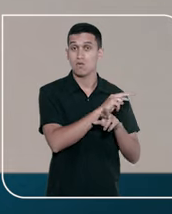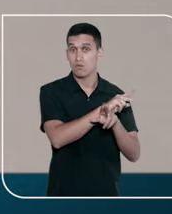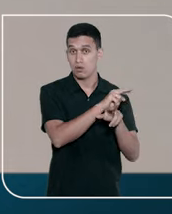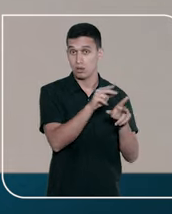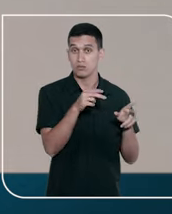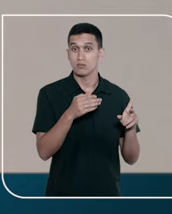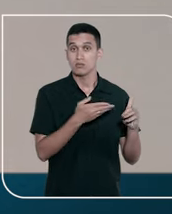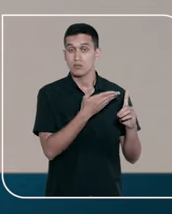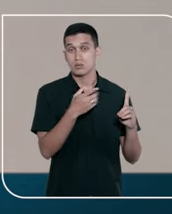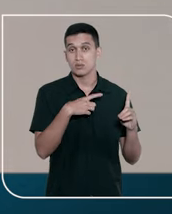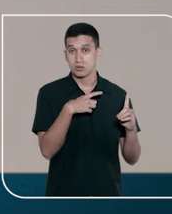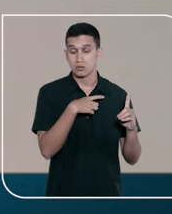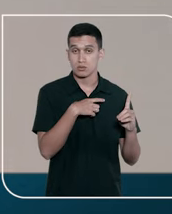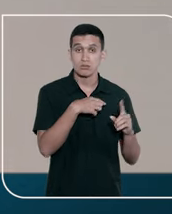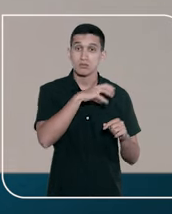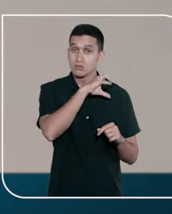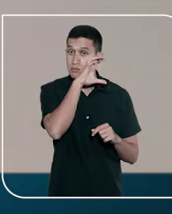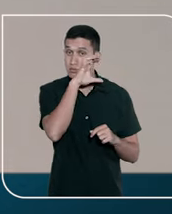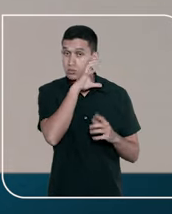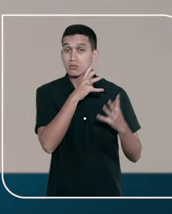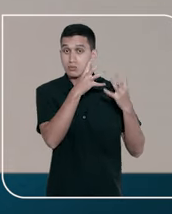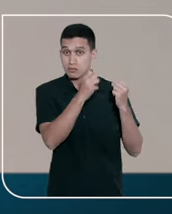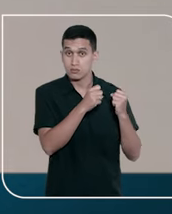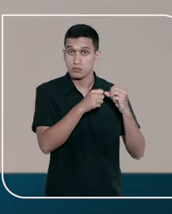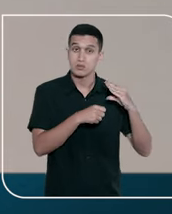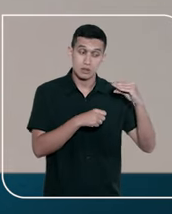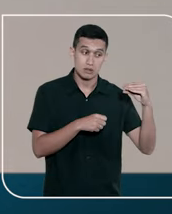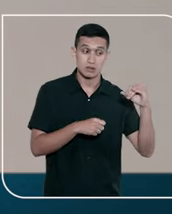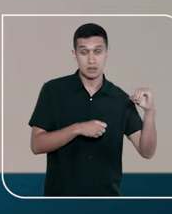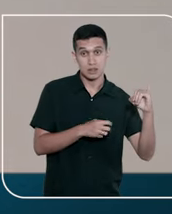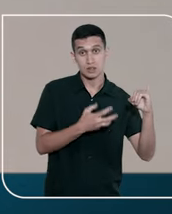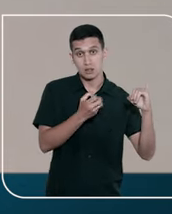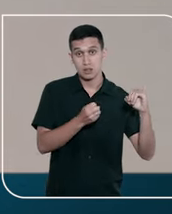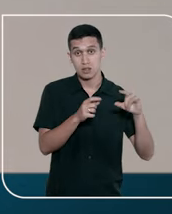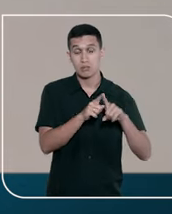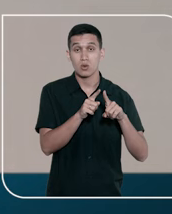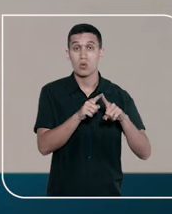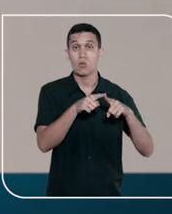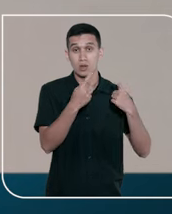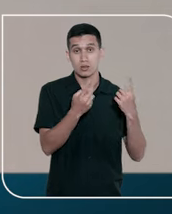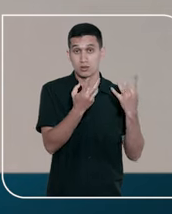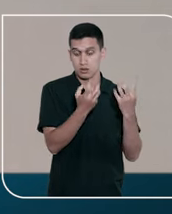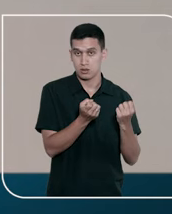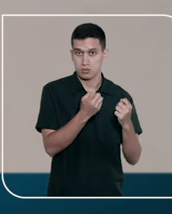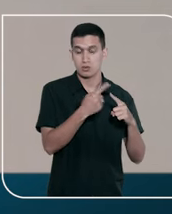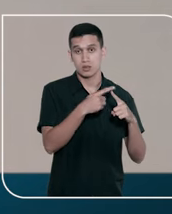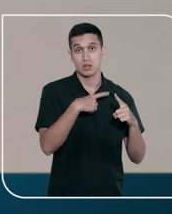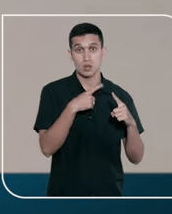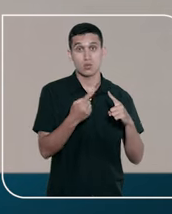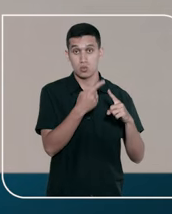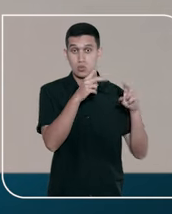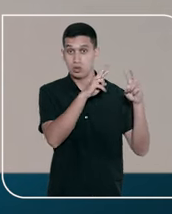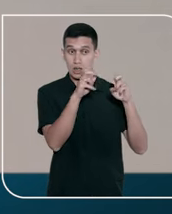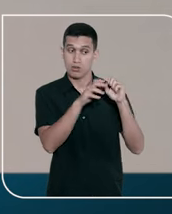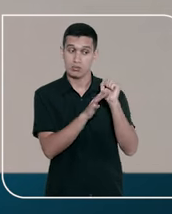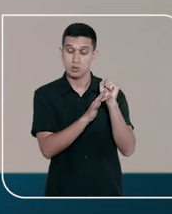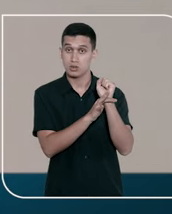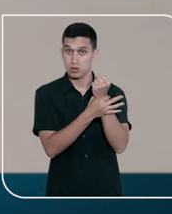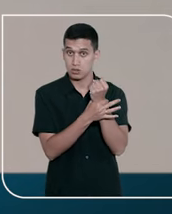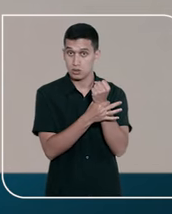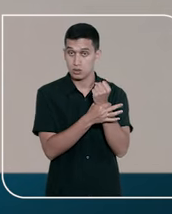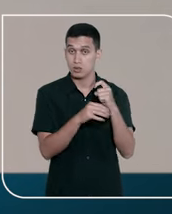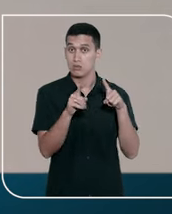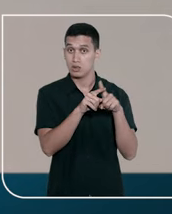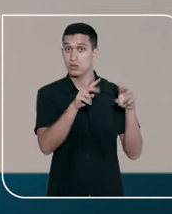que os pets são aceitos para viagem, se são aceitos e quais são aceitos, né? Porque existe uma questão de segurança, existe uma